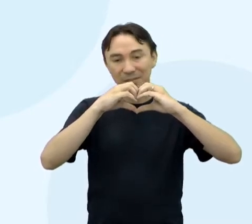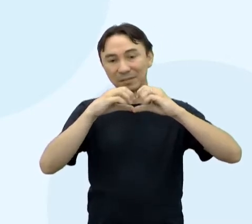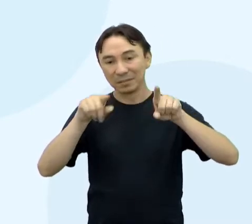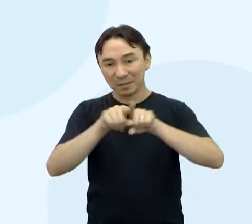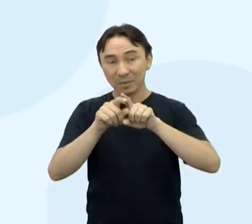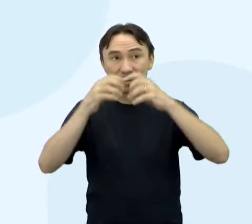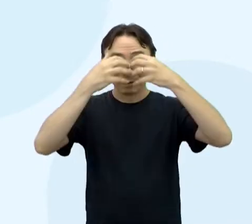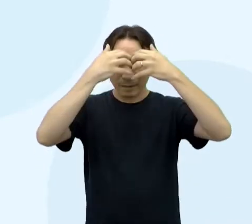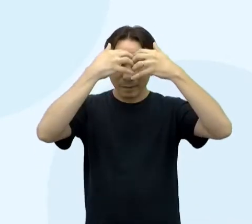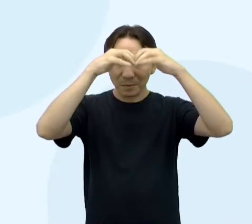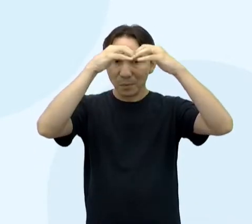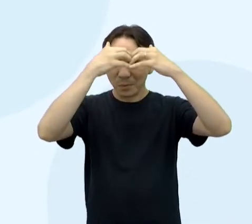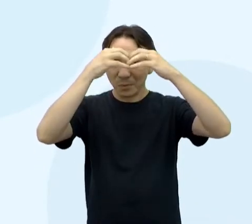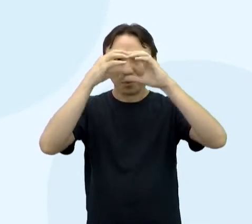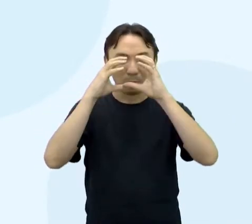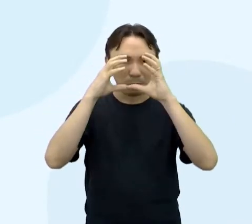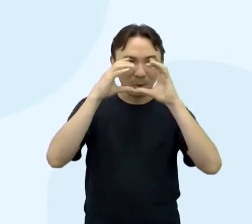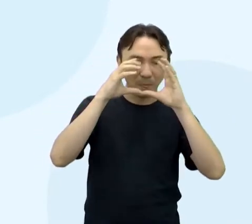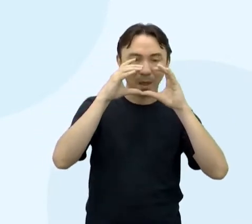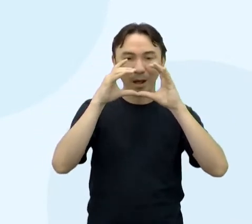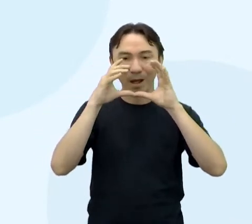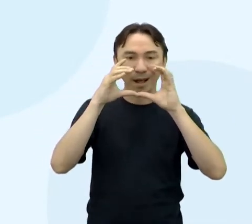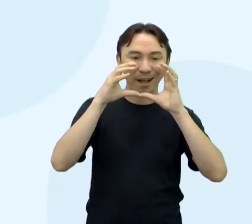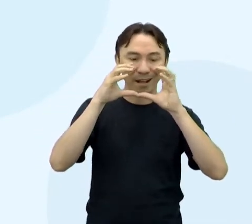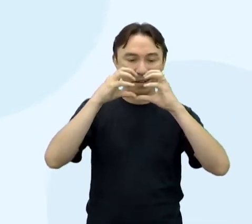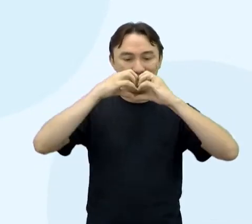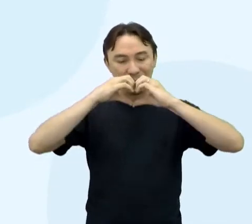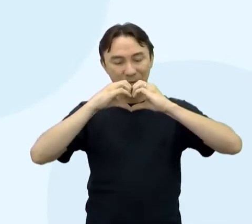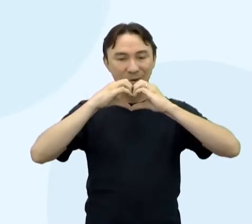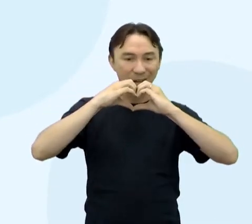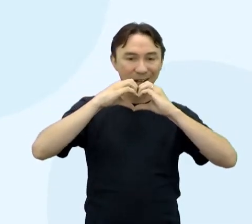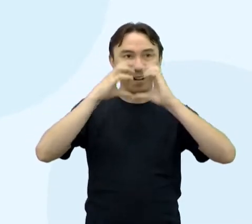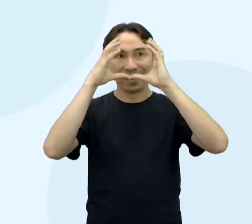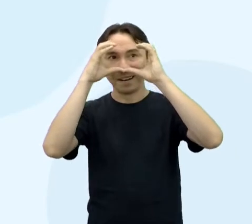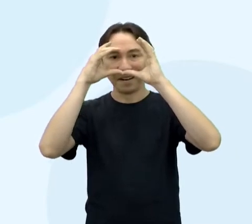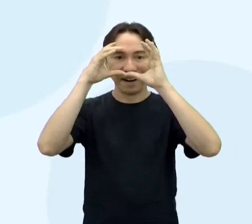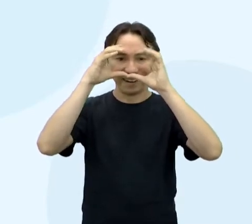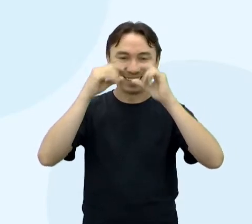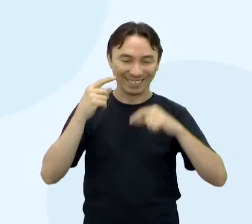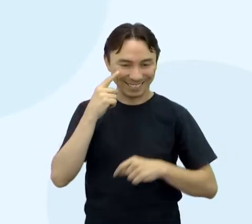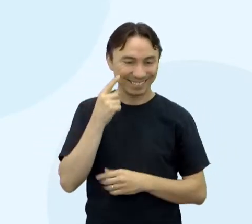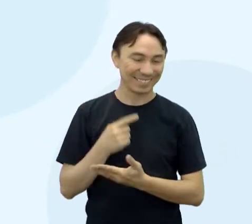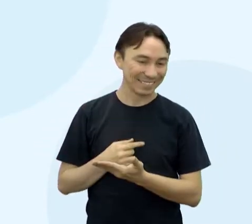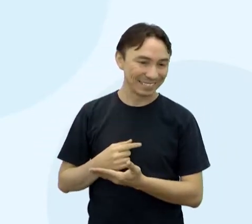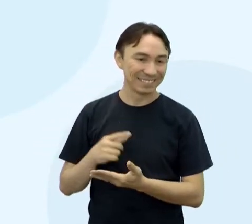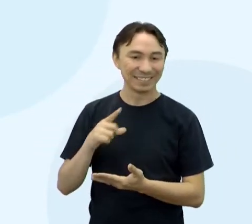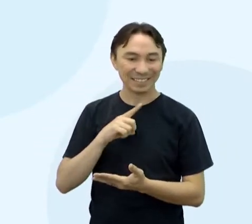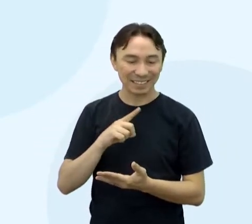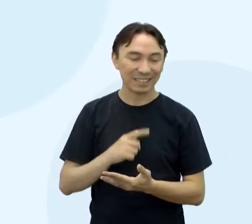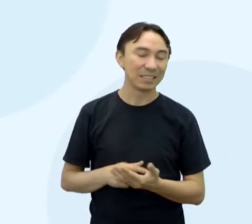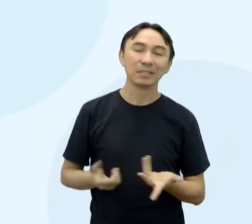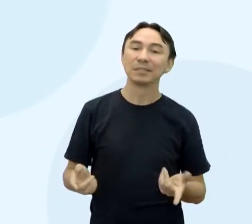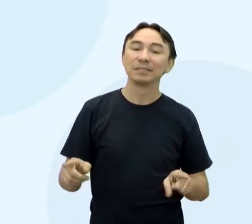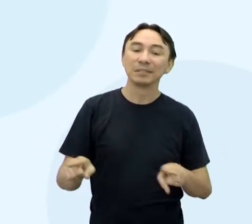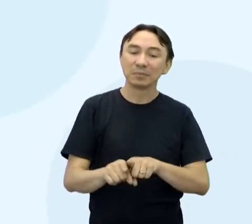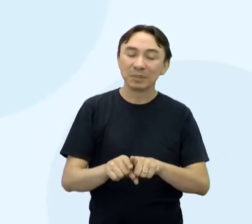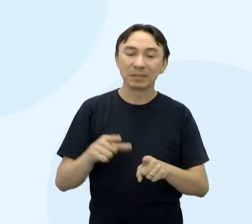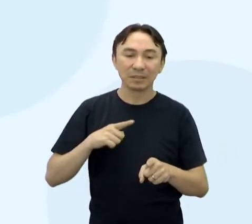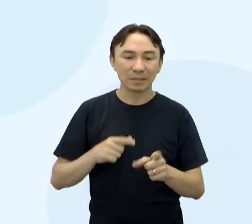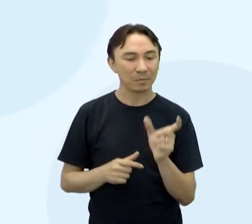o amor, associa também pelo quadro negro aí, né? Razão ou emoção.